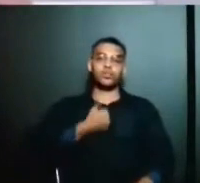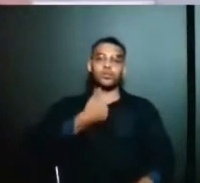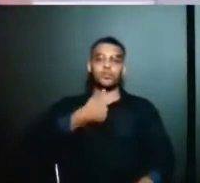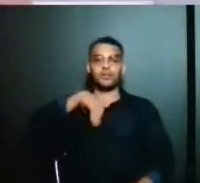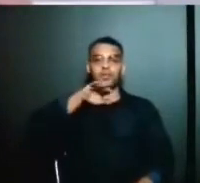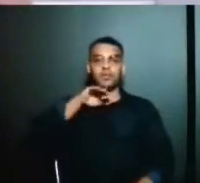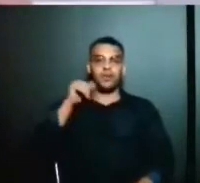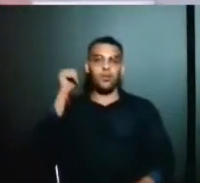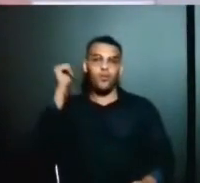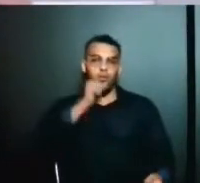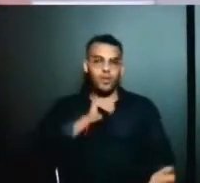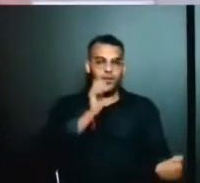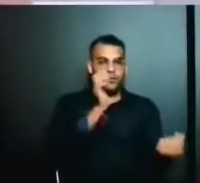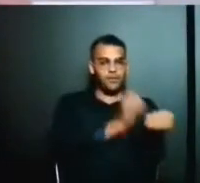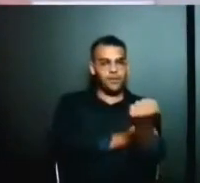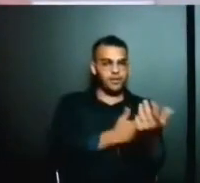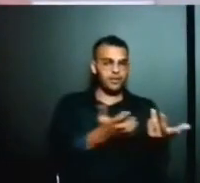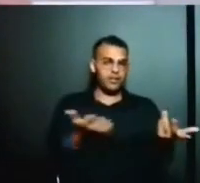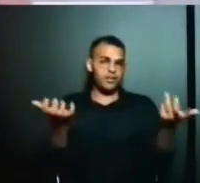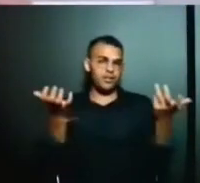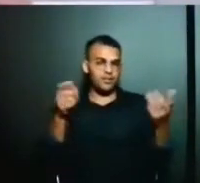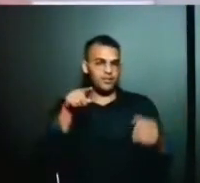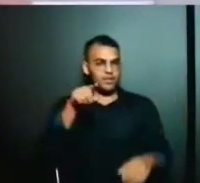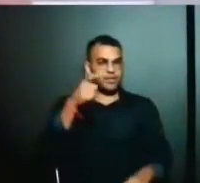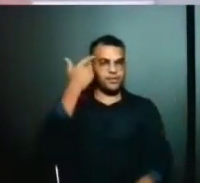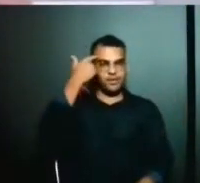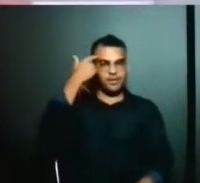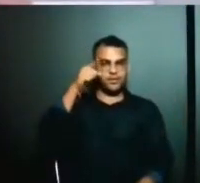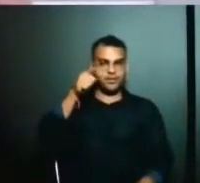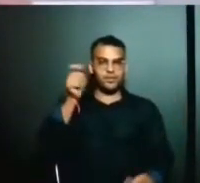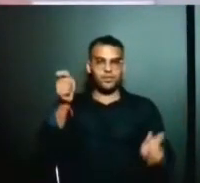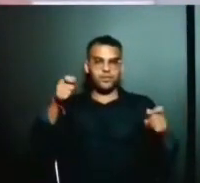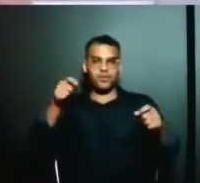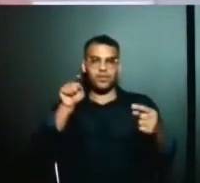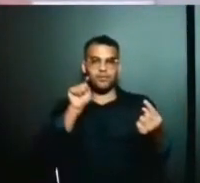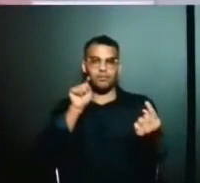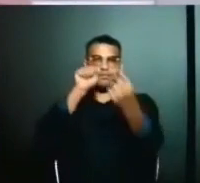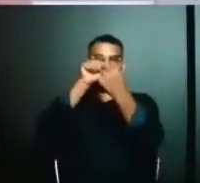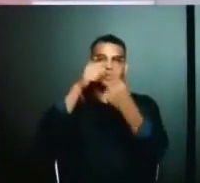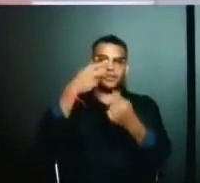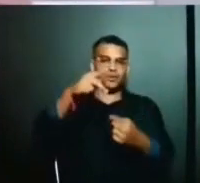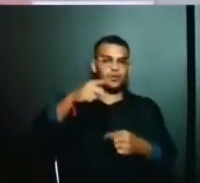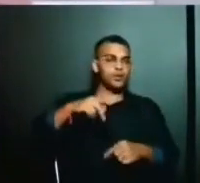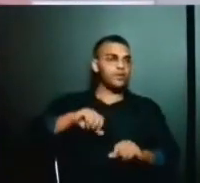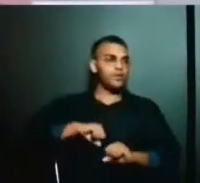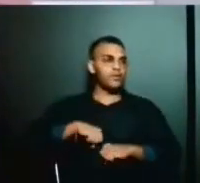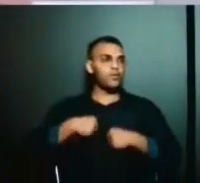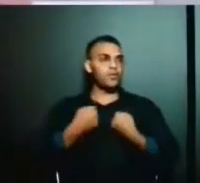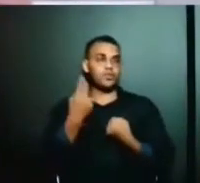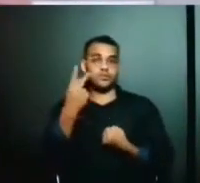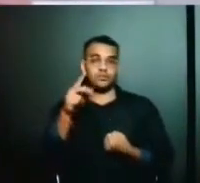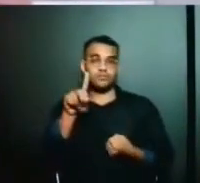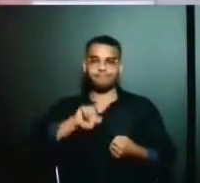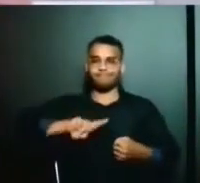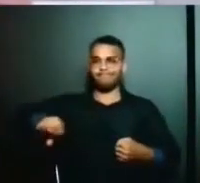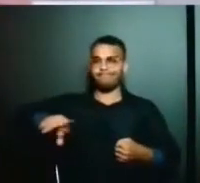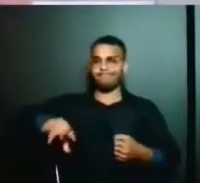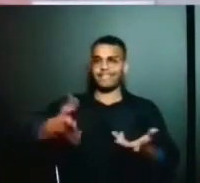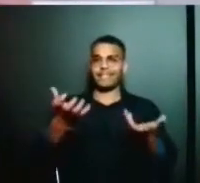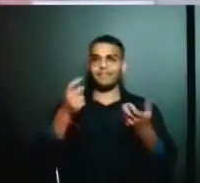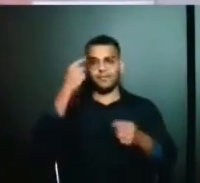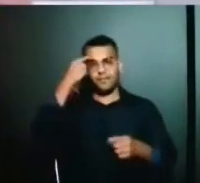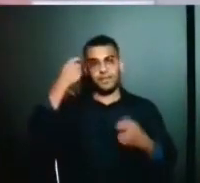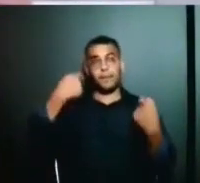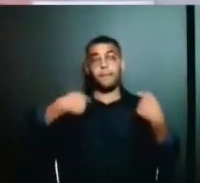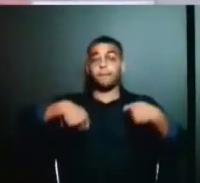quer que você pense que você pode chegar a determinado lugar pelas suas próprias forças. Ele quer que você pense que precisa de